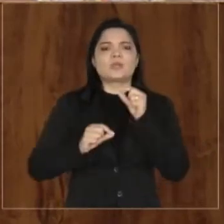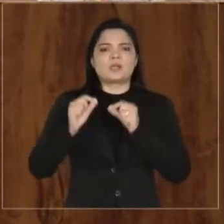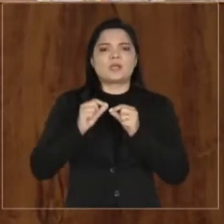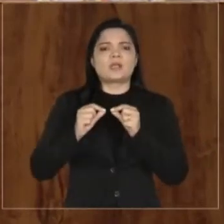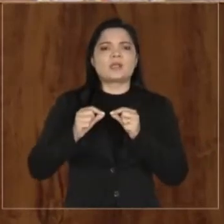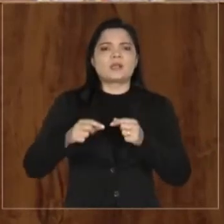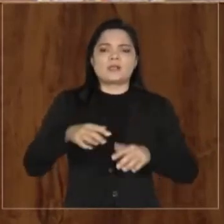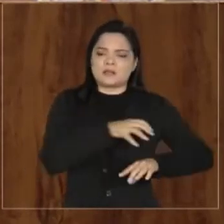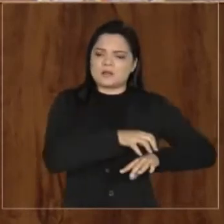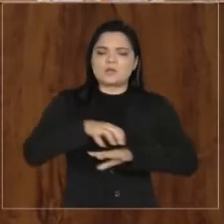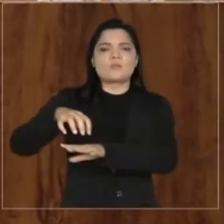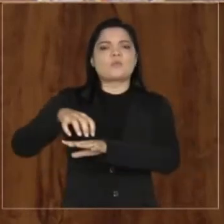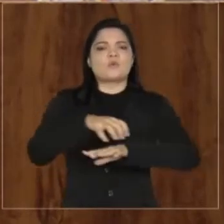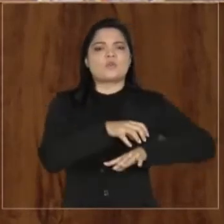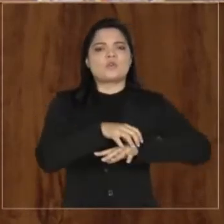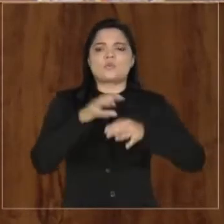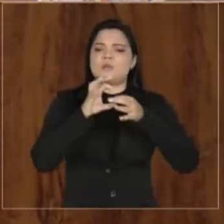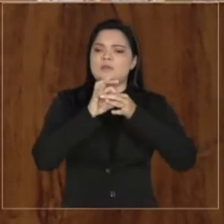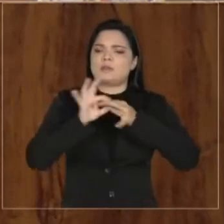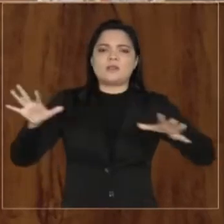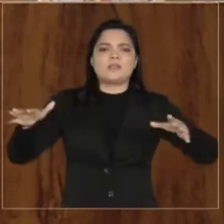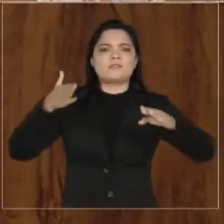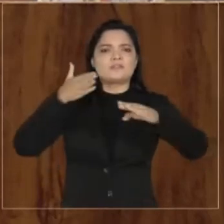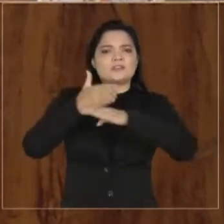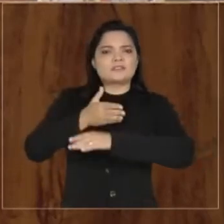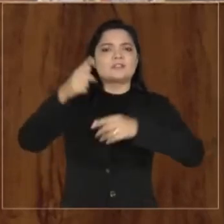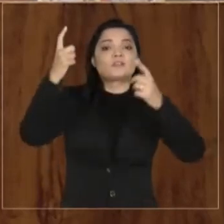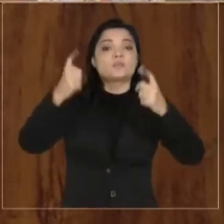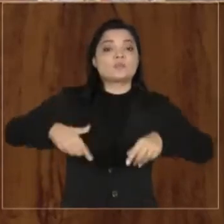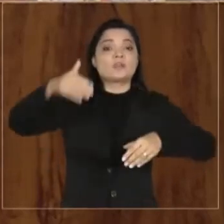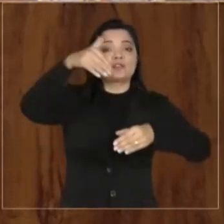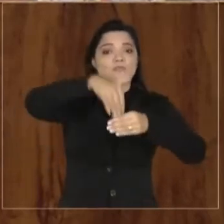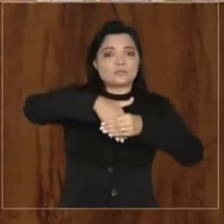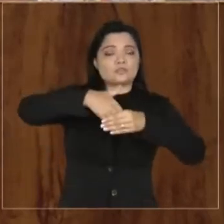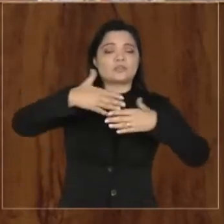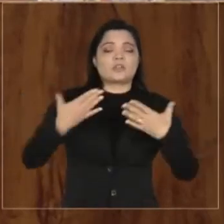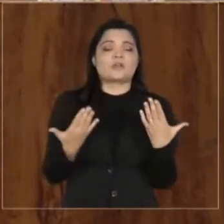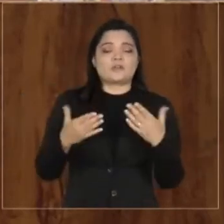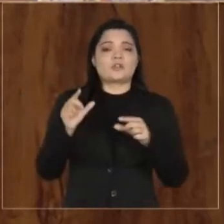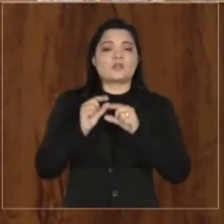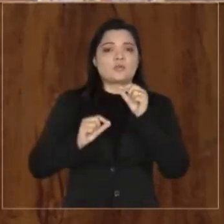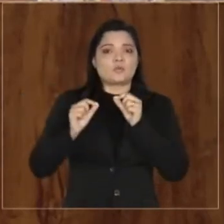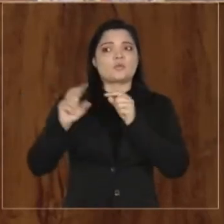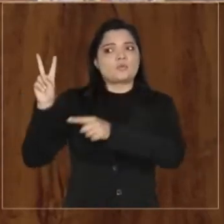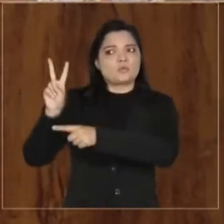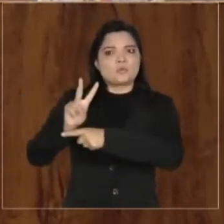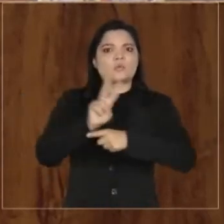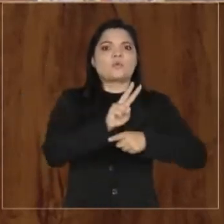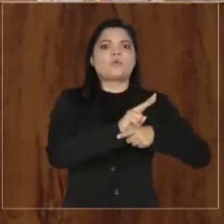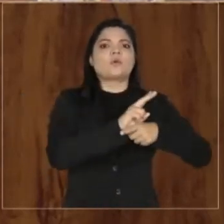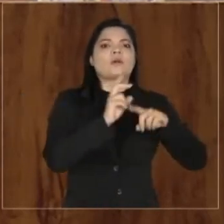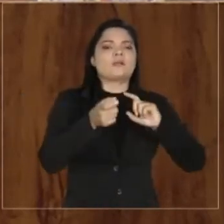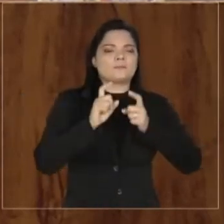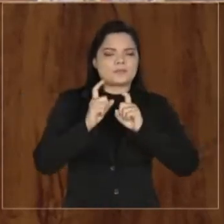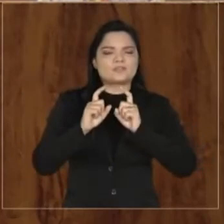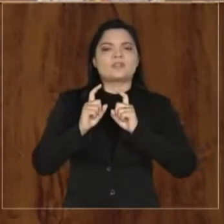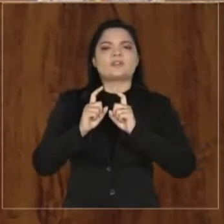a locomoção e o livre acesso ao local de votação. Medidas cautelares, portanto,